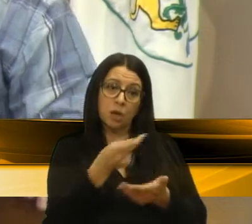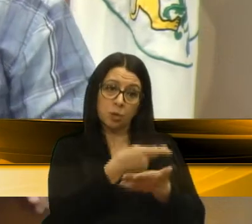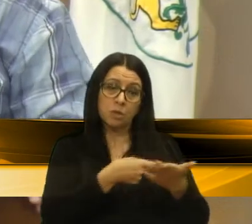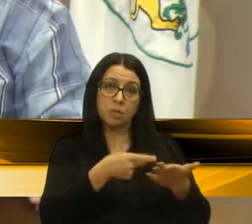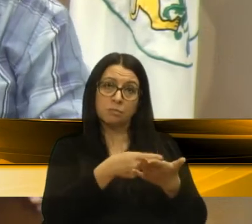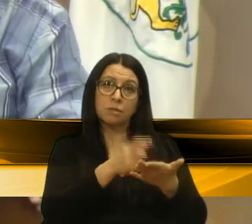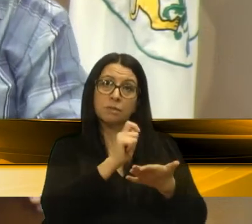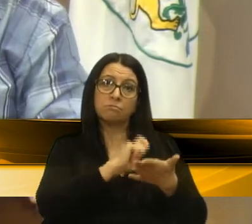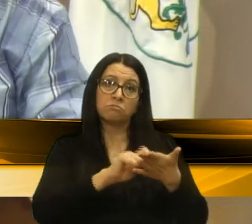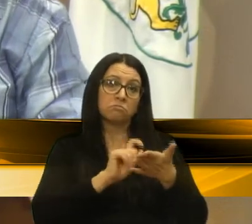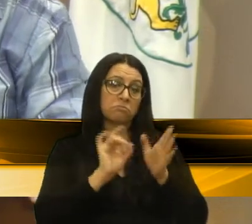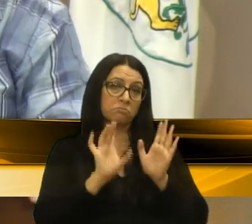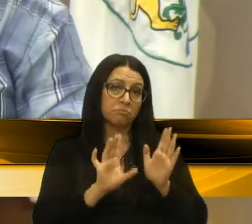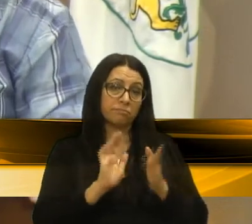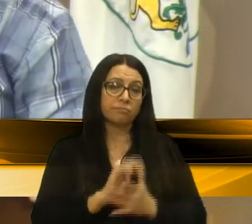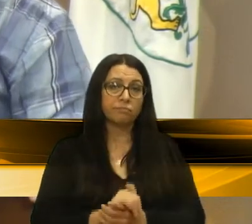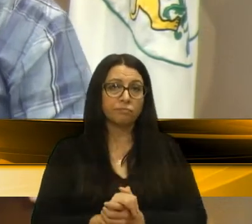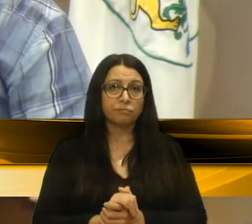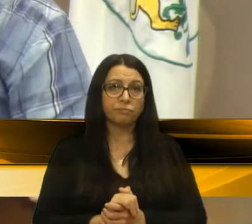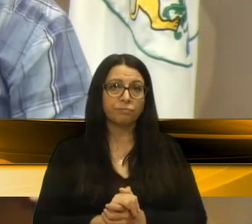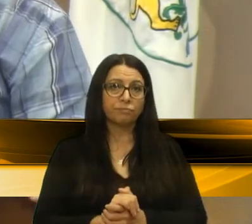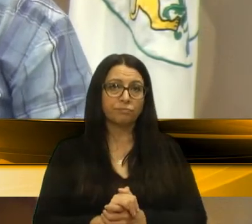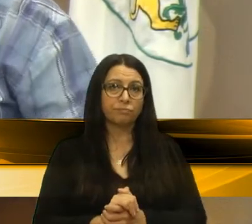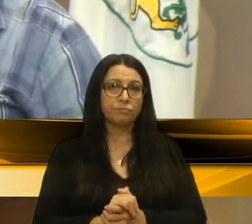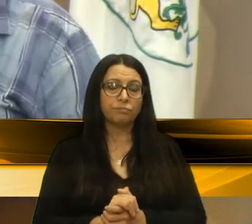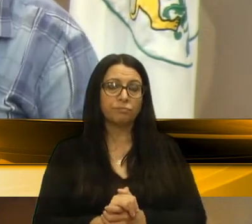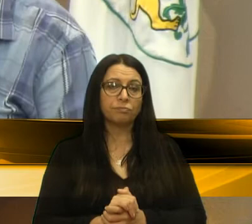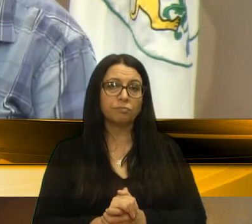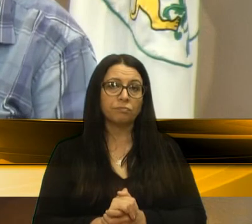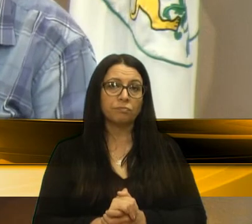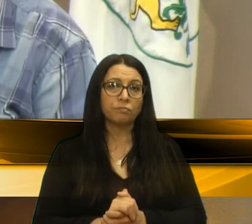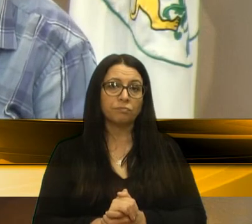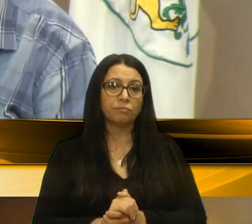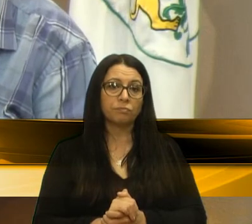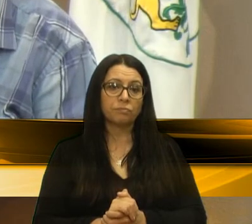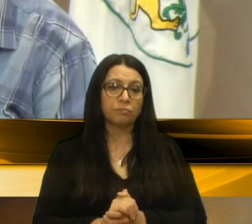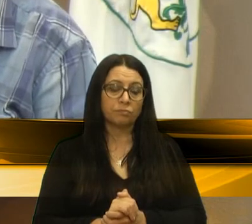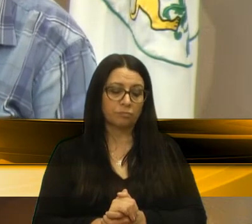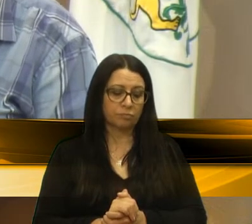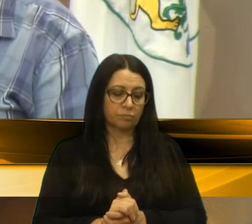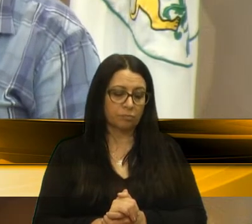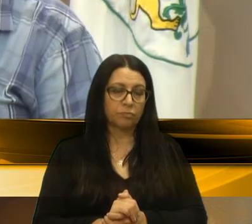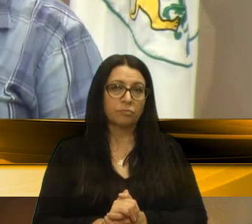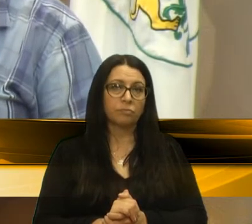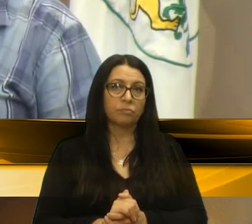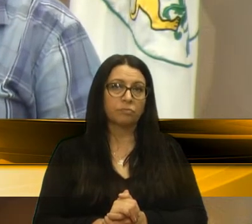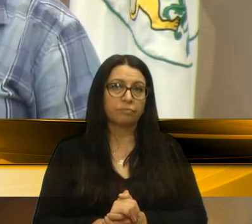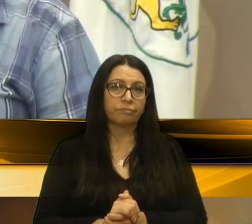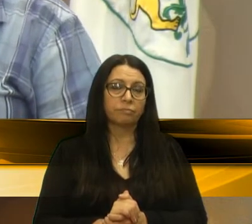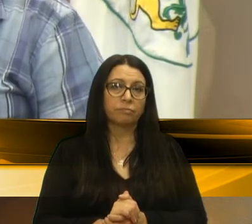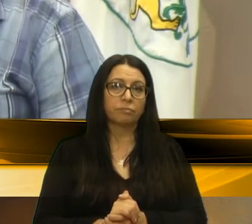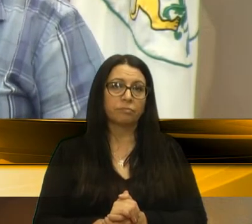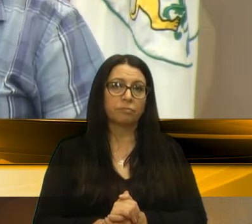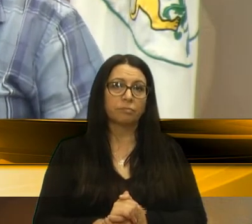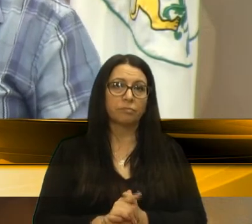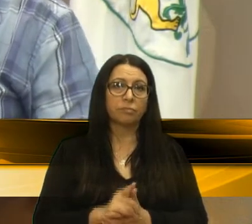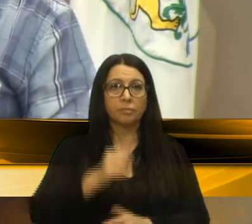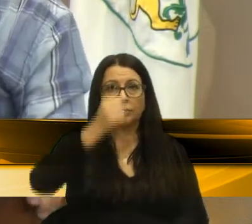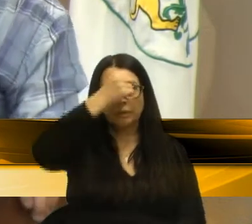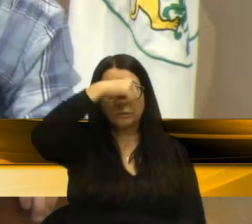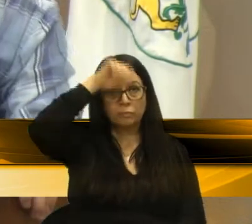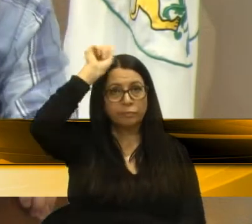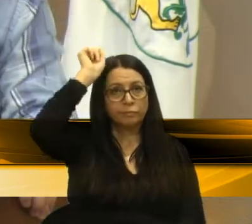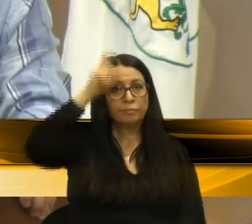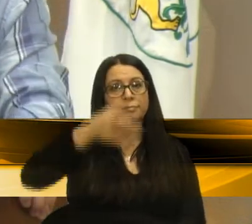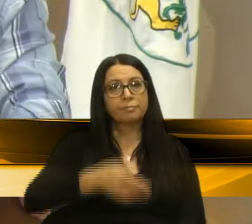escrevemos há literalmente foi isso a questão da ucs a questão da